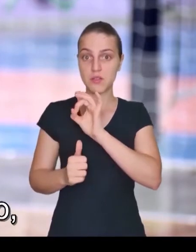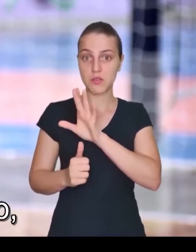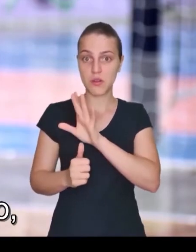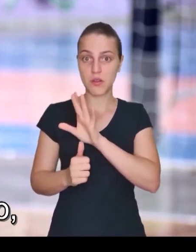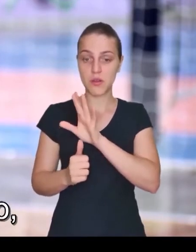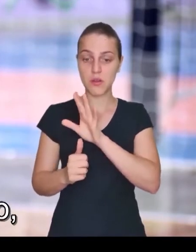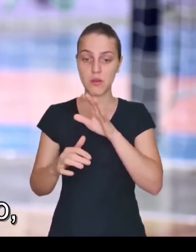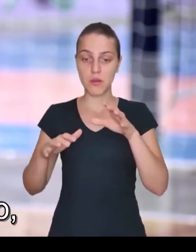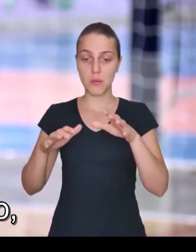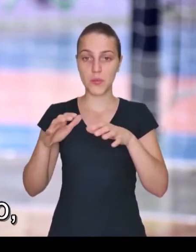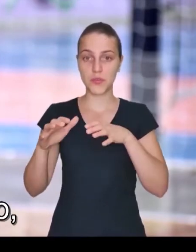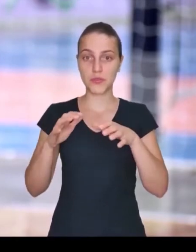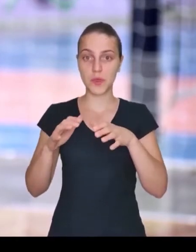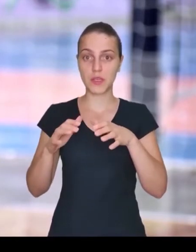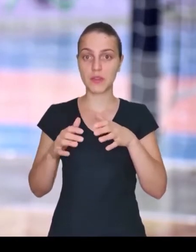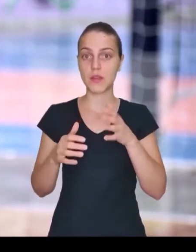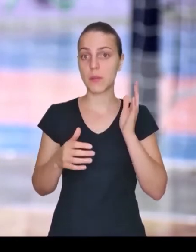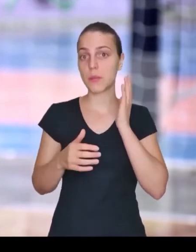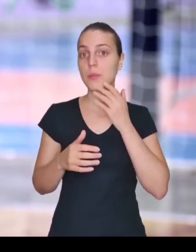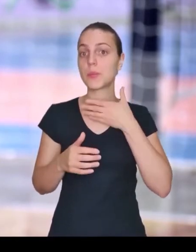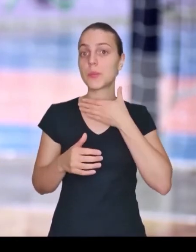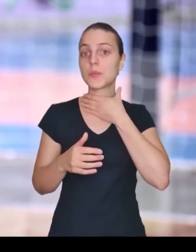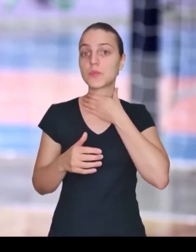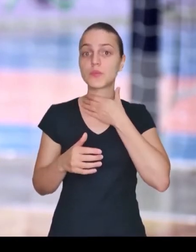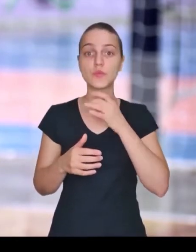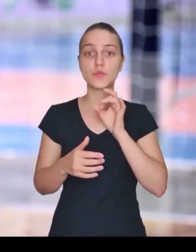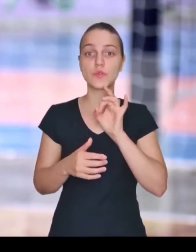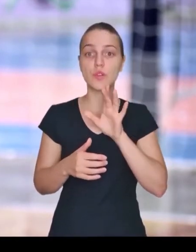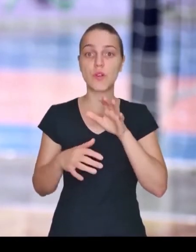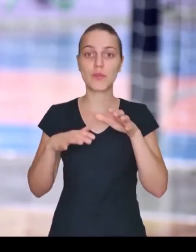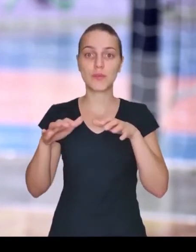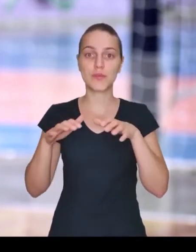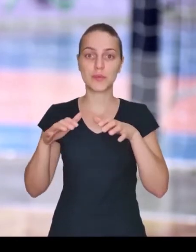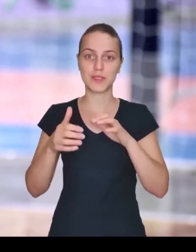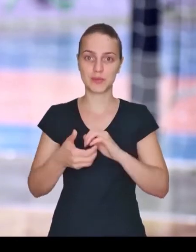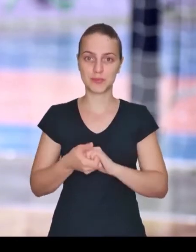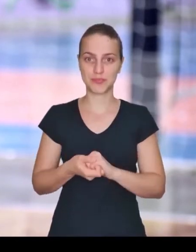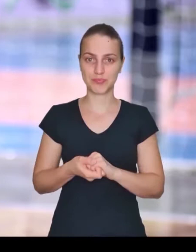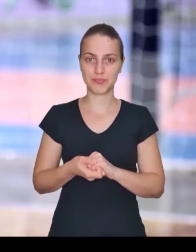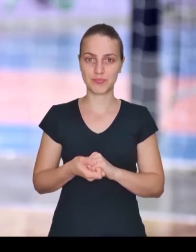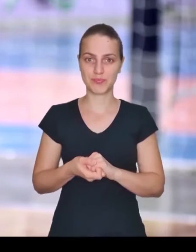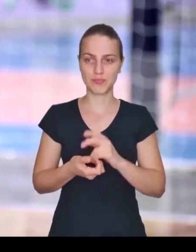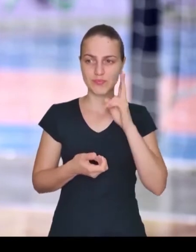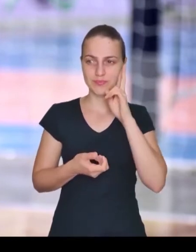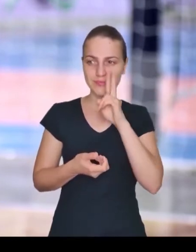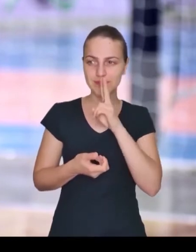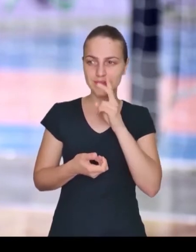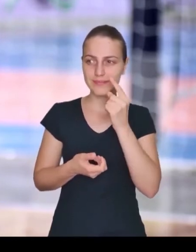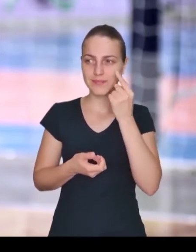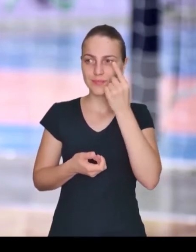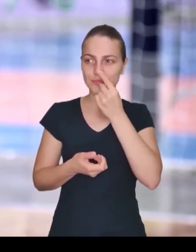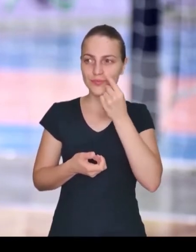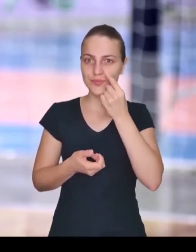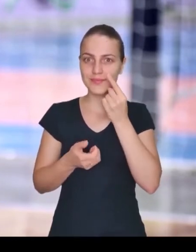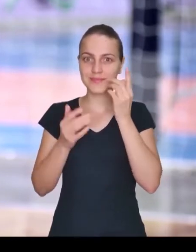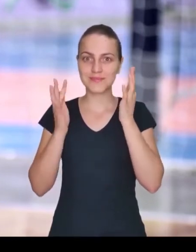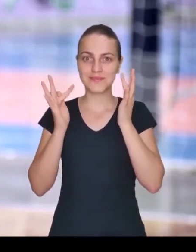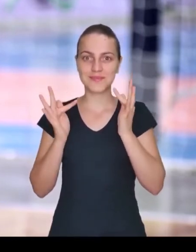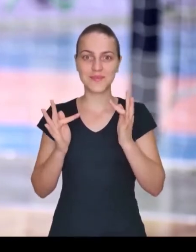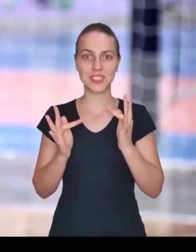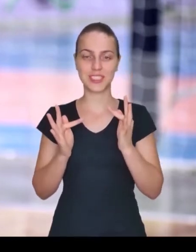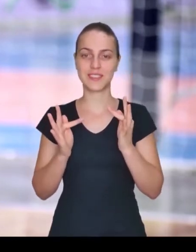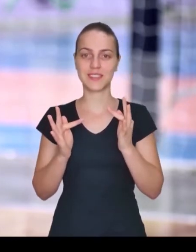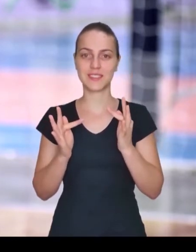ele fazer um movimento, para ele já é uma vitória tremenda. Você olha no olhar a felicidade, às vezes não